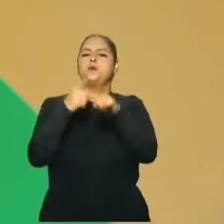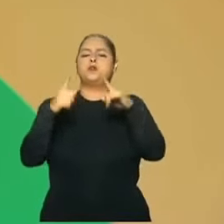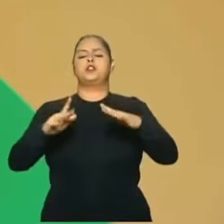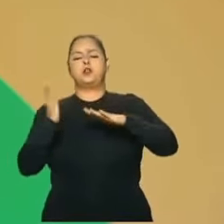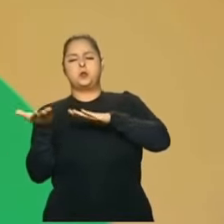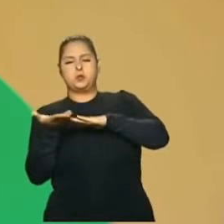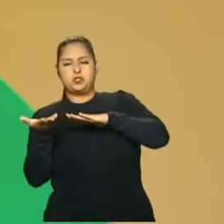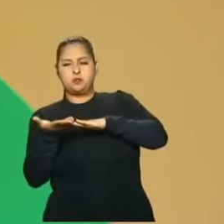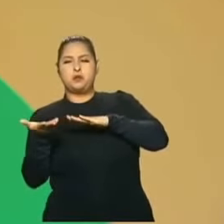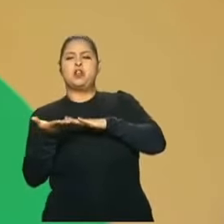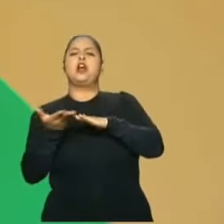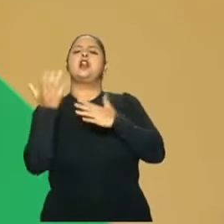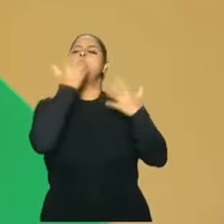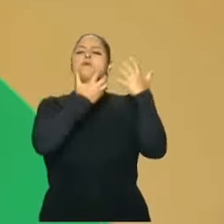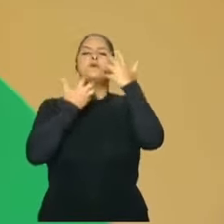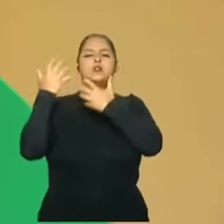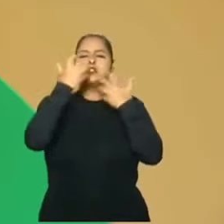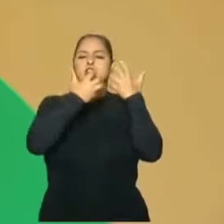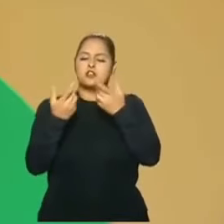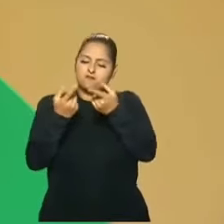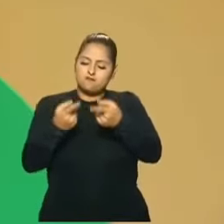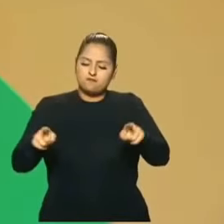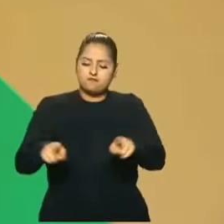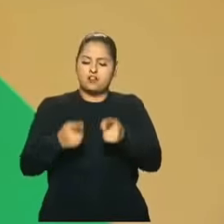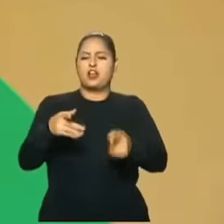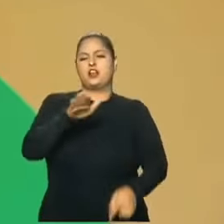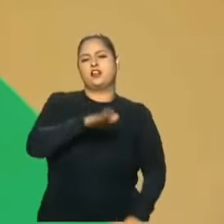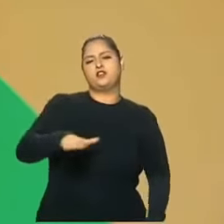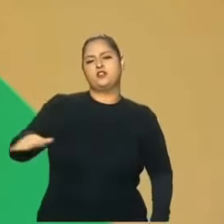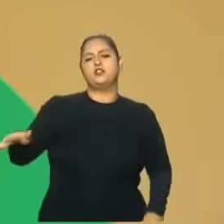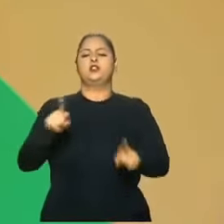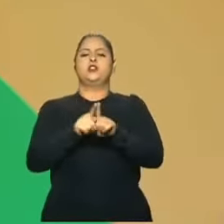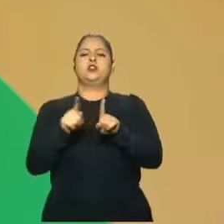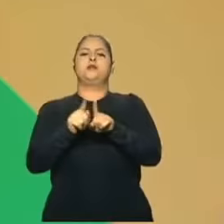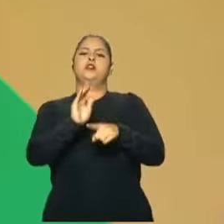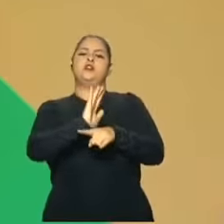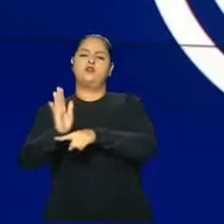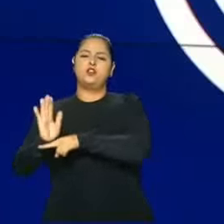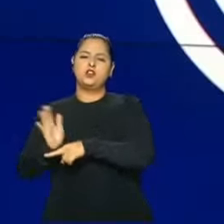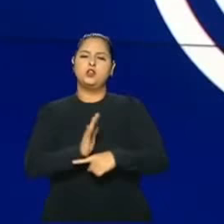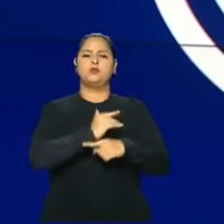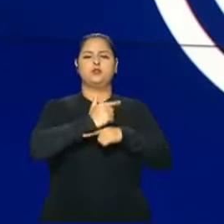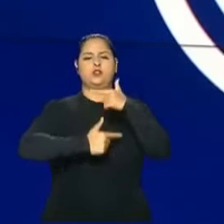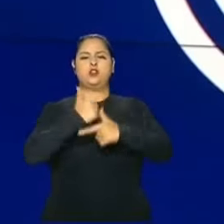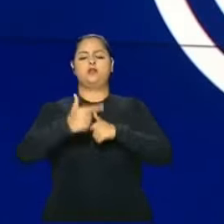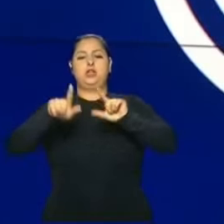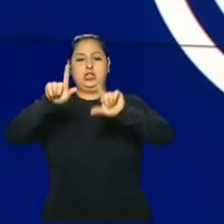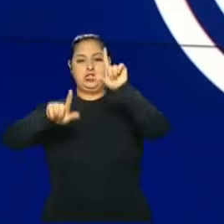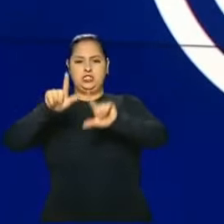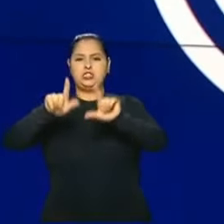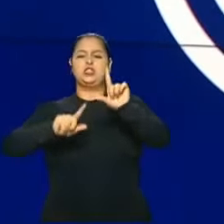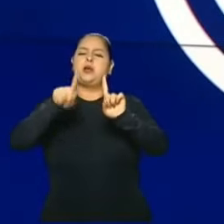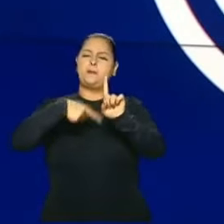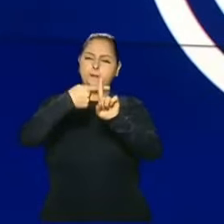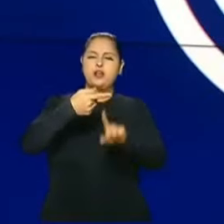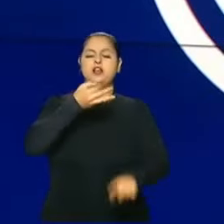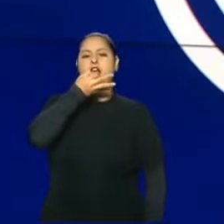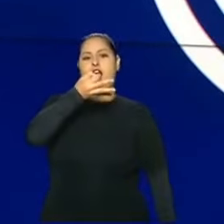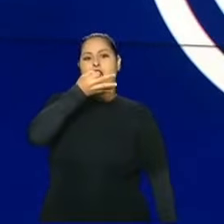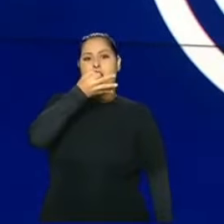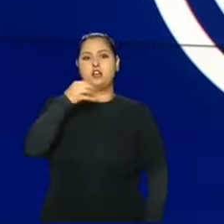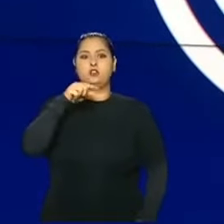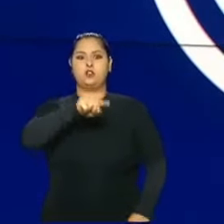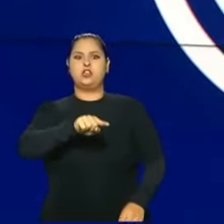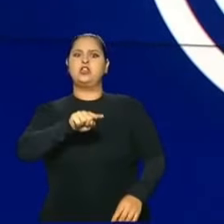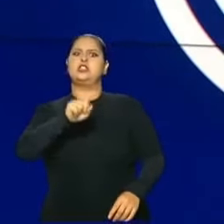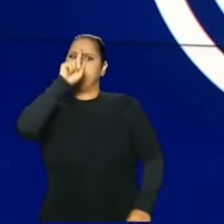musicais infantis, passando por trilhas de filmes, trabalhos para a TV e para o rádio. Isso, esse genial e múltiplo criador atua